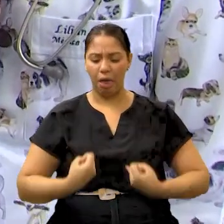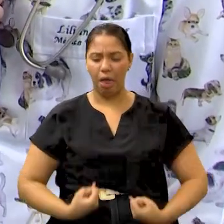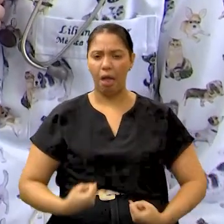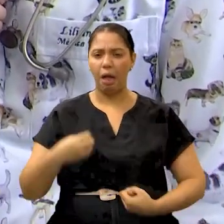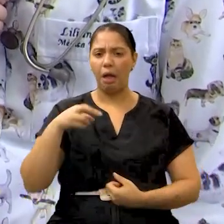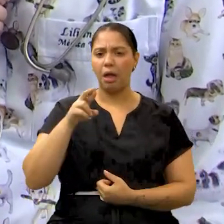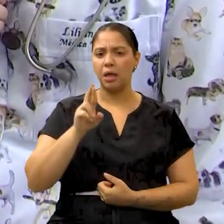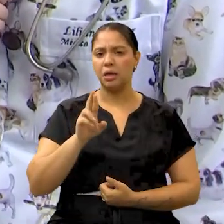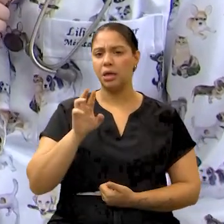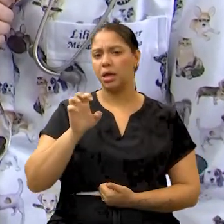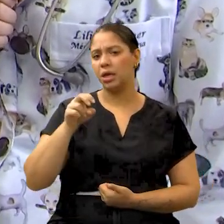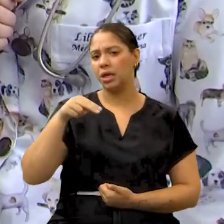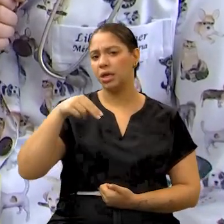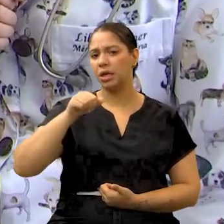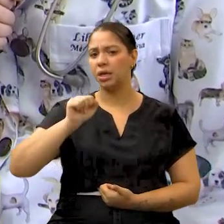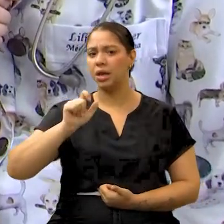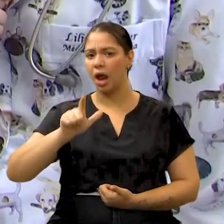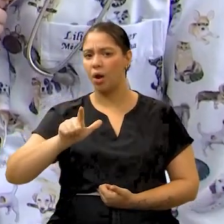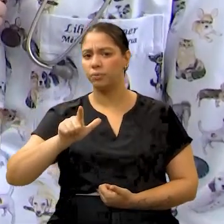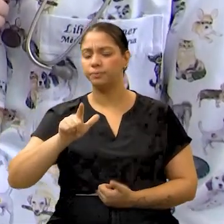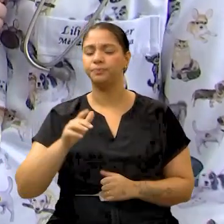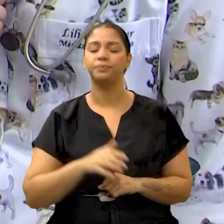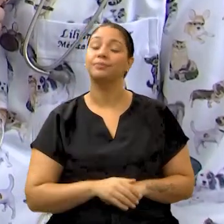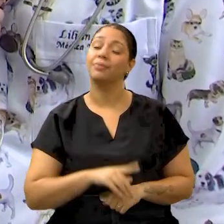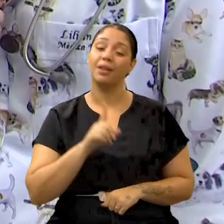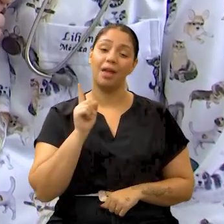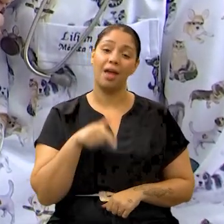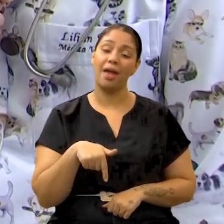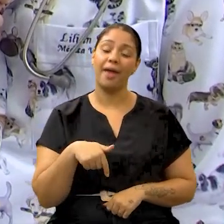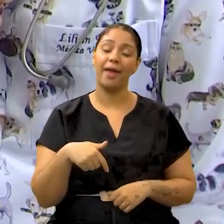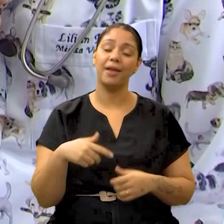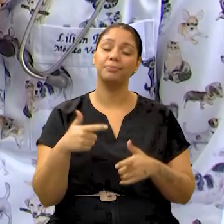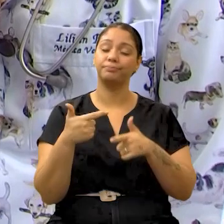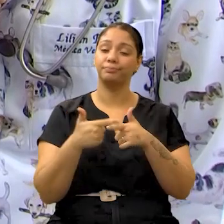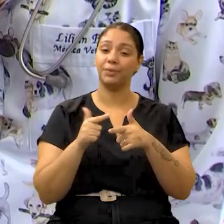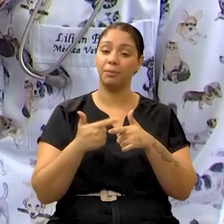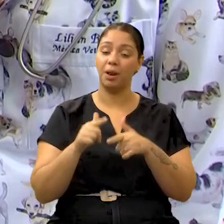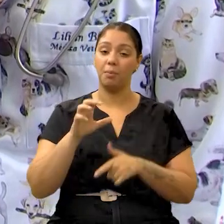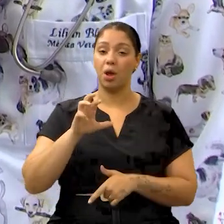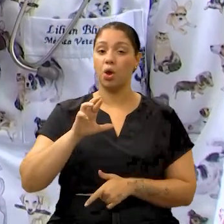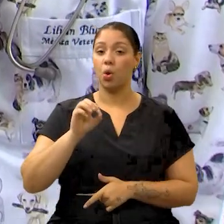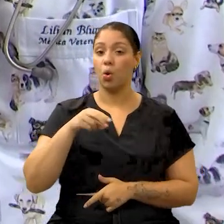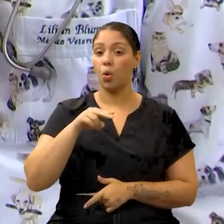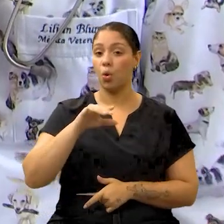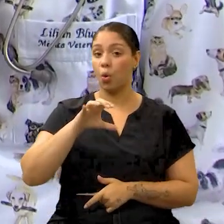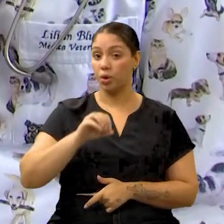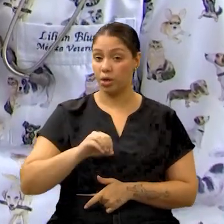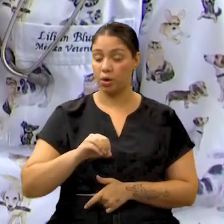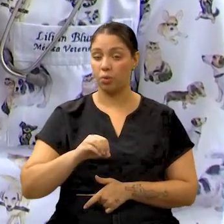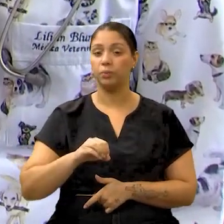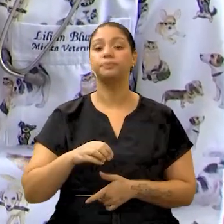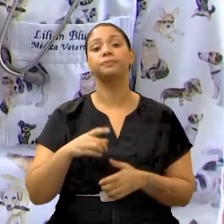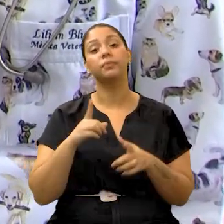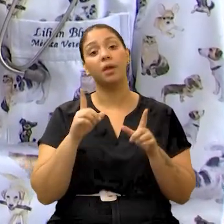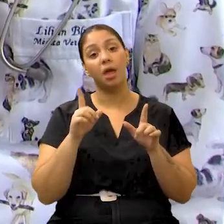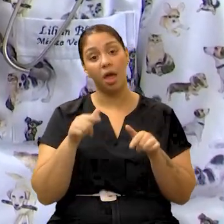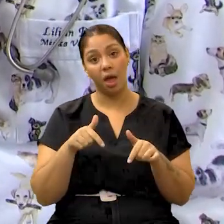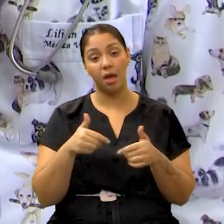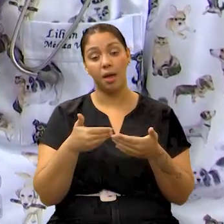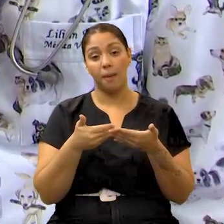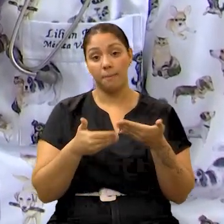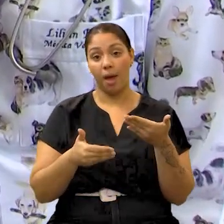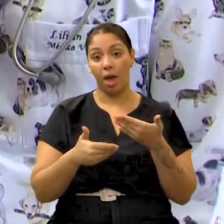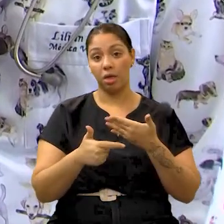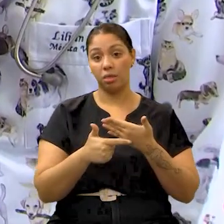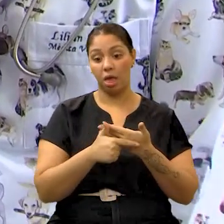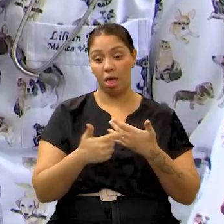que a gente usa atualmente para denominar a insuficiência renal crônica. O que é isso? É a